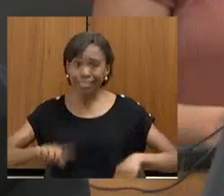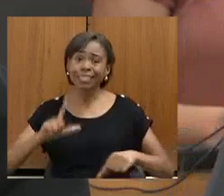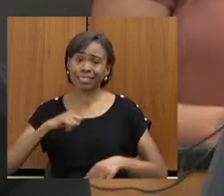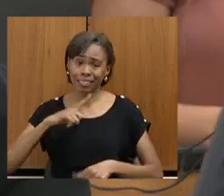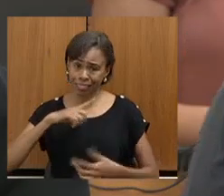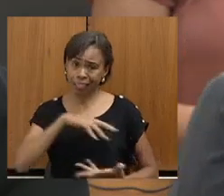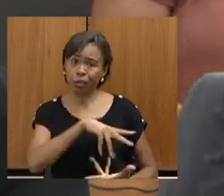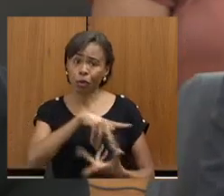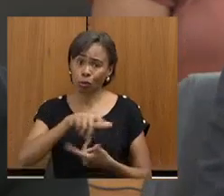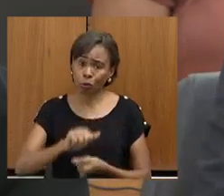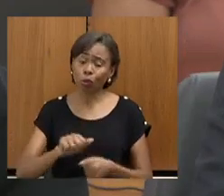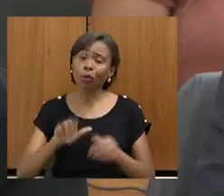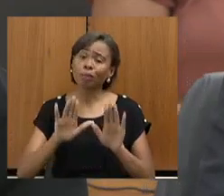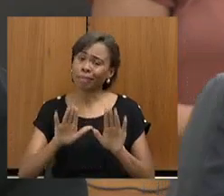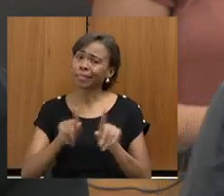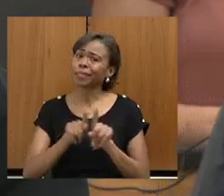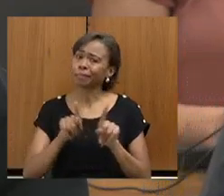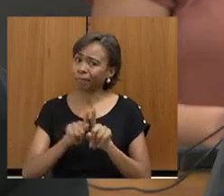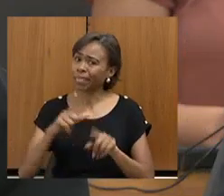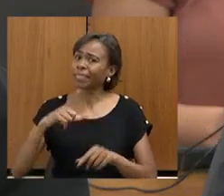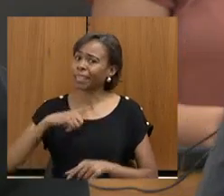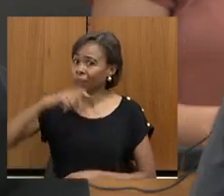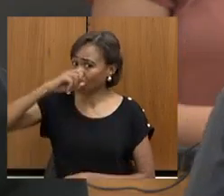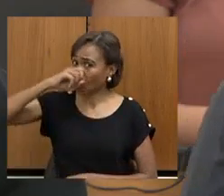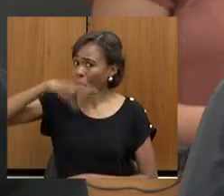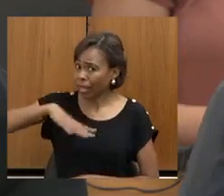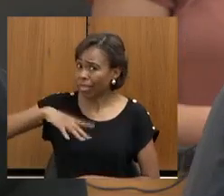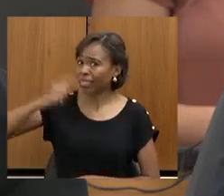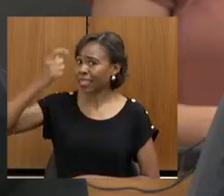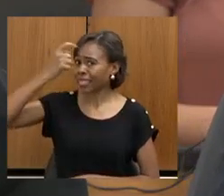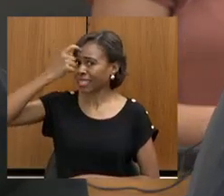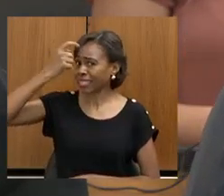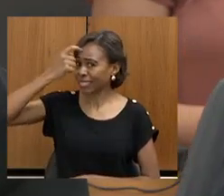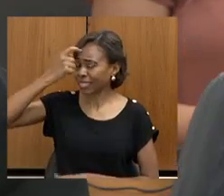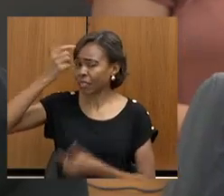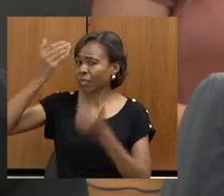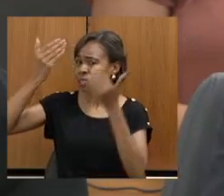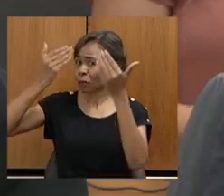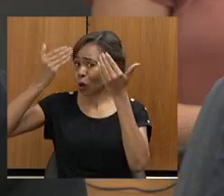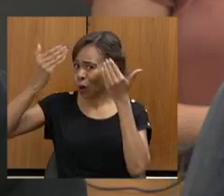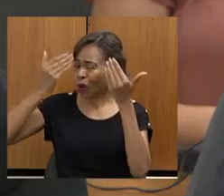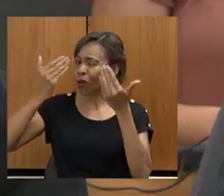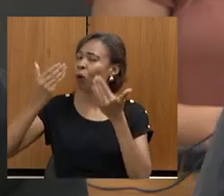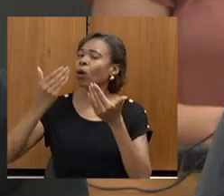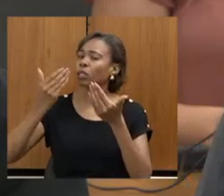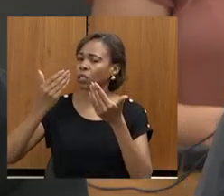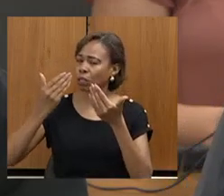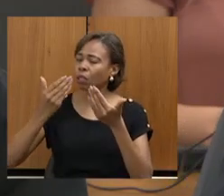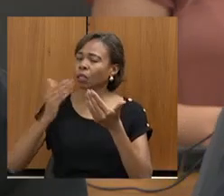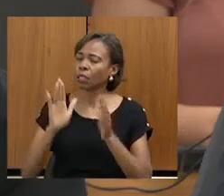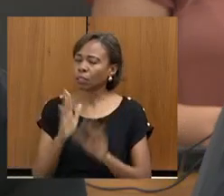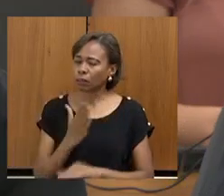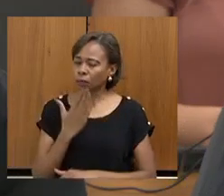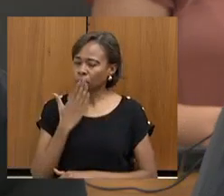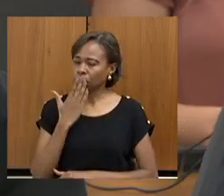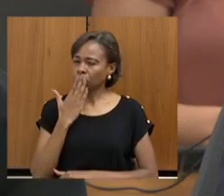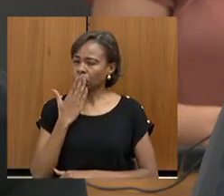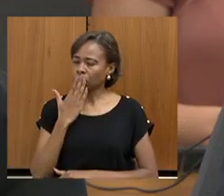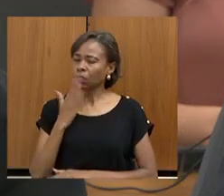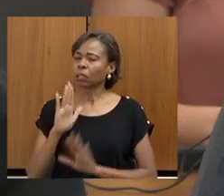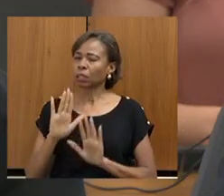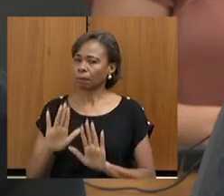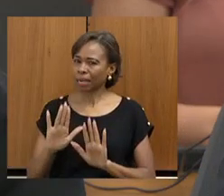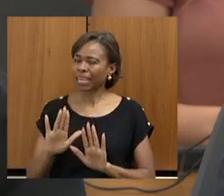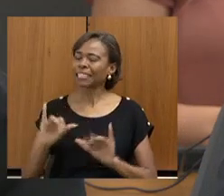mundo, mas há também a psicológica, silenciosa, que também fere e que, por muitas vezes,